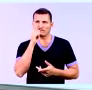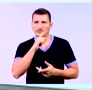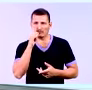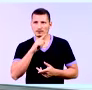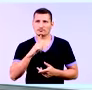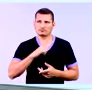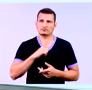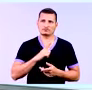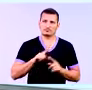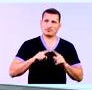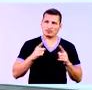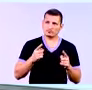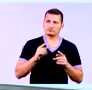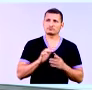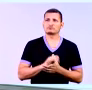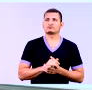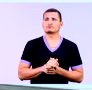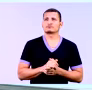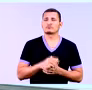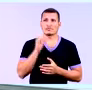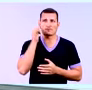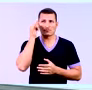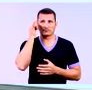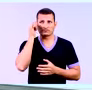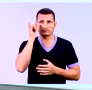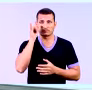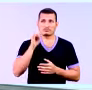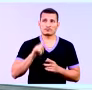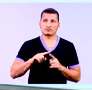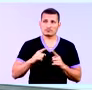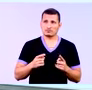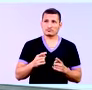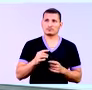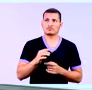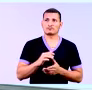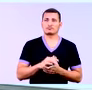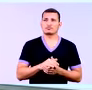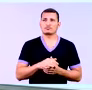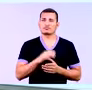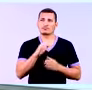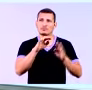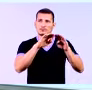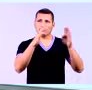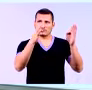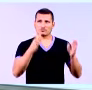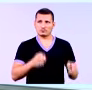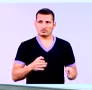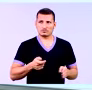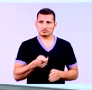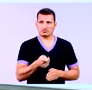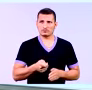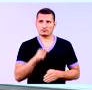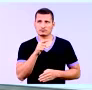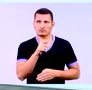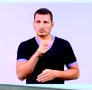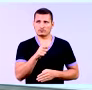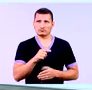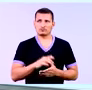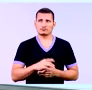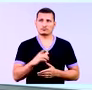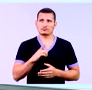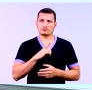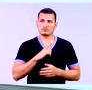outras coisinhas mais, né? Mas, em todo caso, o funcionamento de um terminal, de um caixa eletrônico, ele implementa